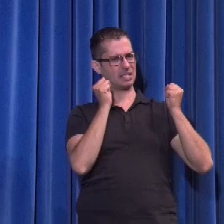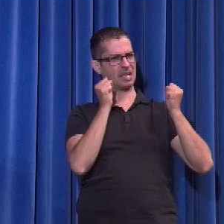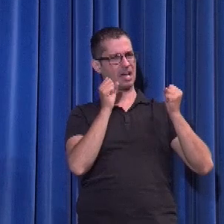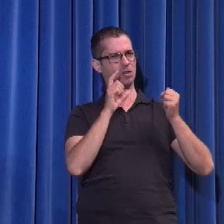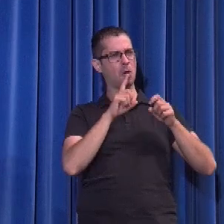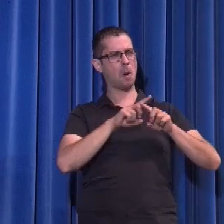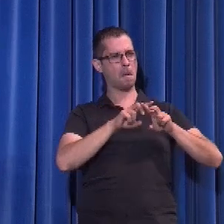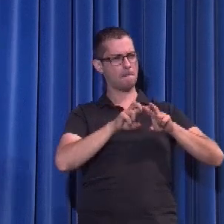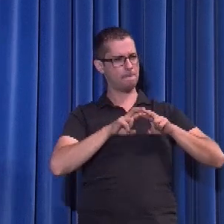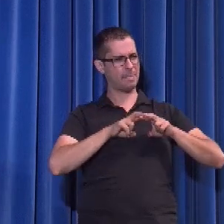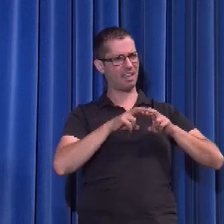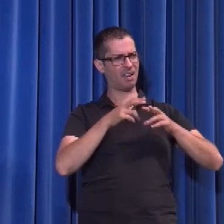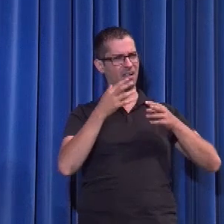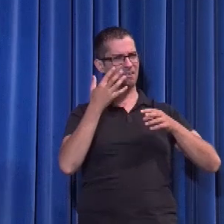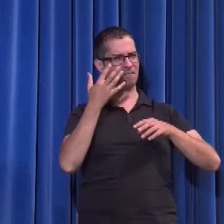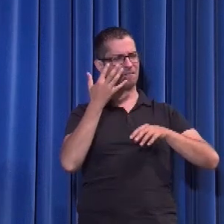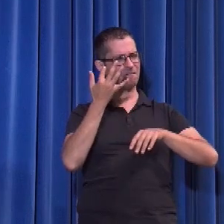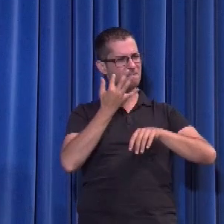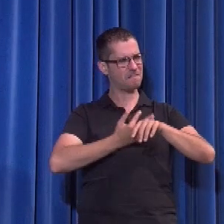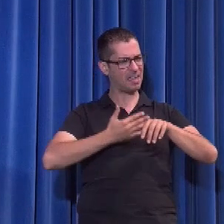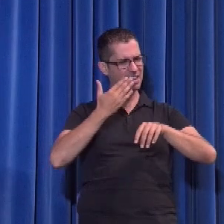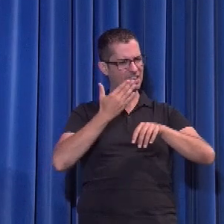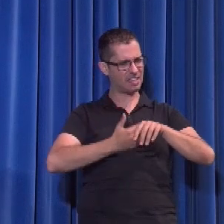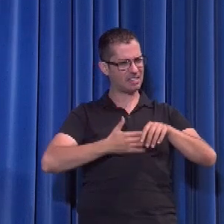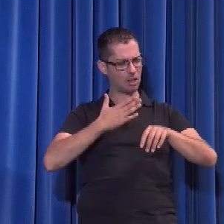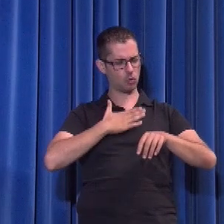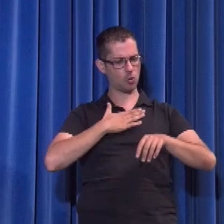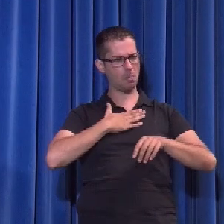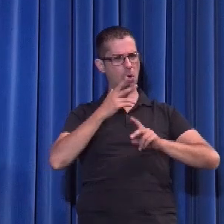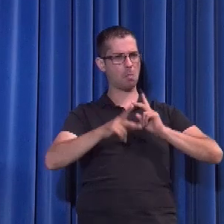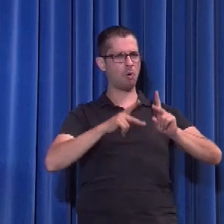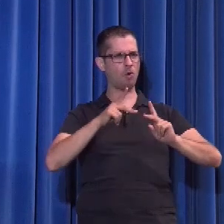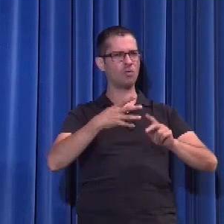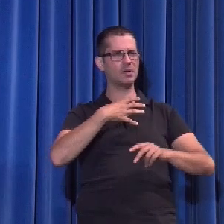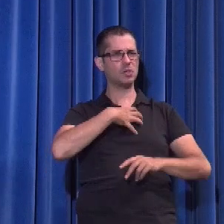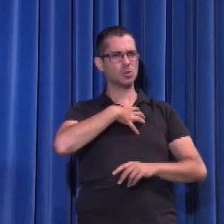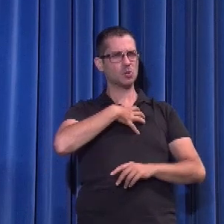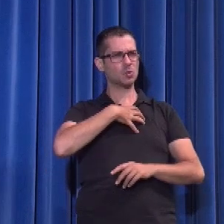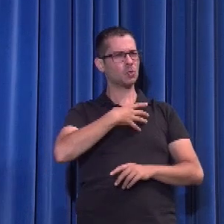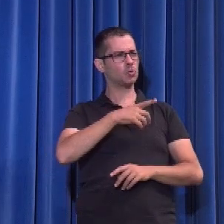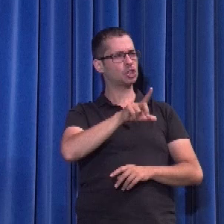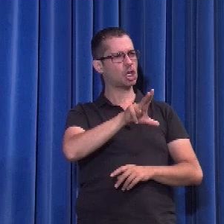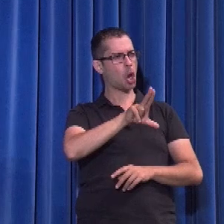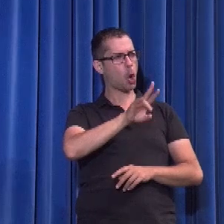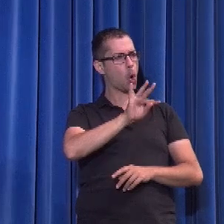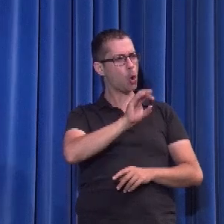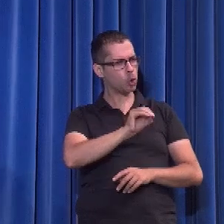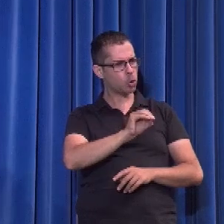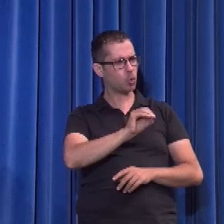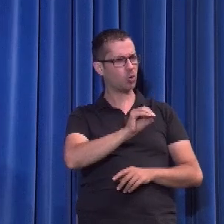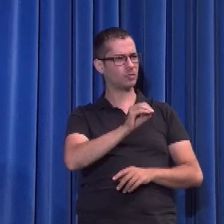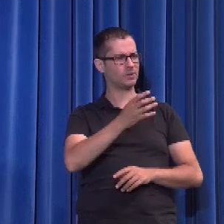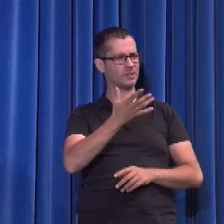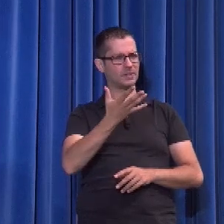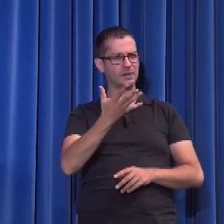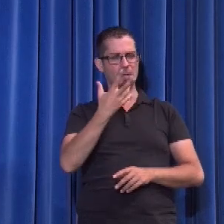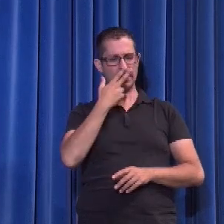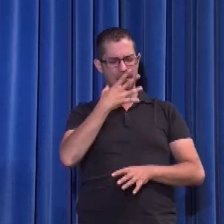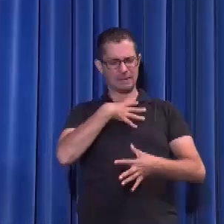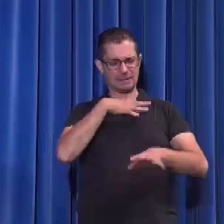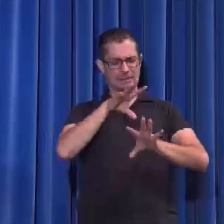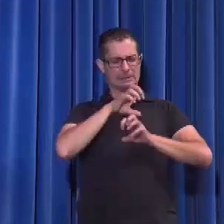meu povo. Estou de luto, o espanto se apoderou de mim. Acaso não há bálsamo em